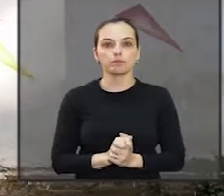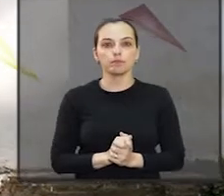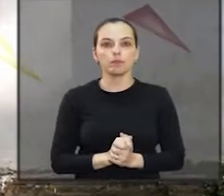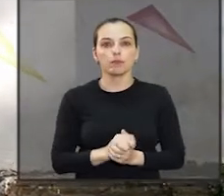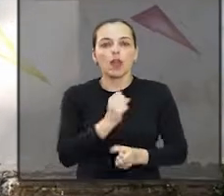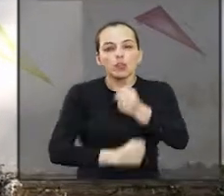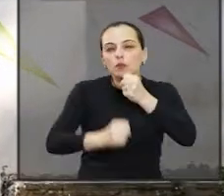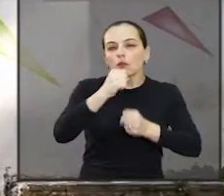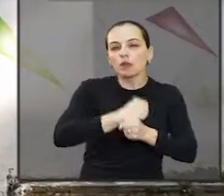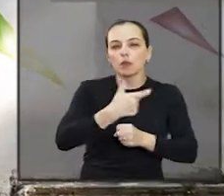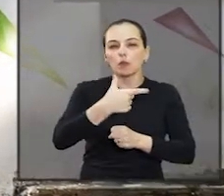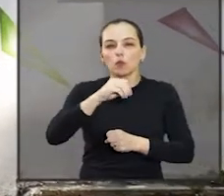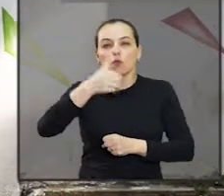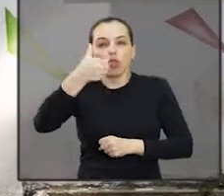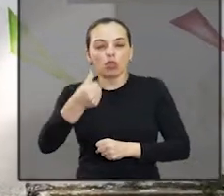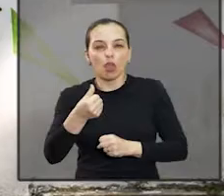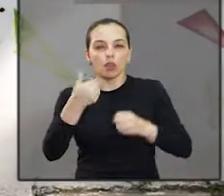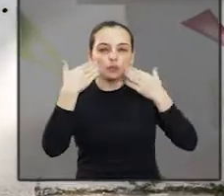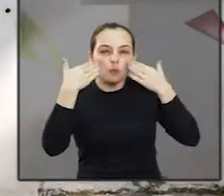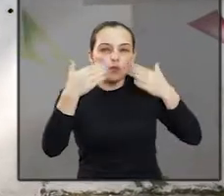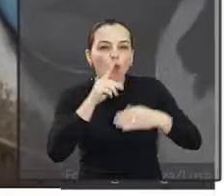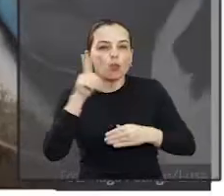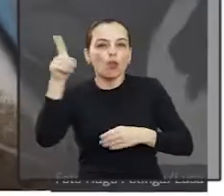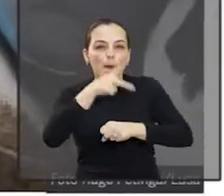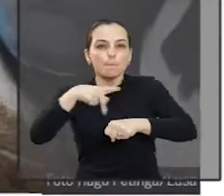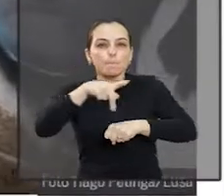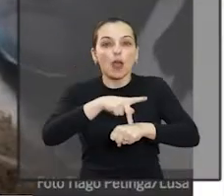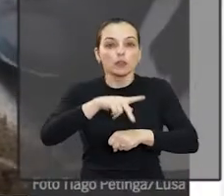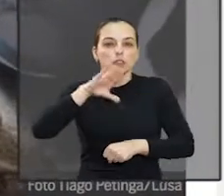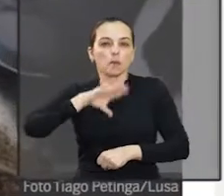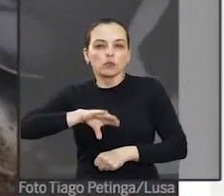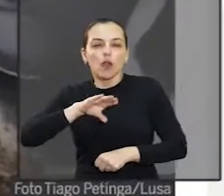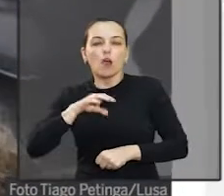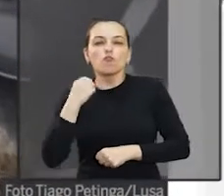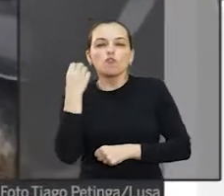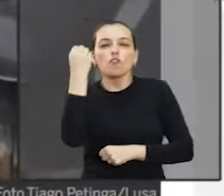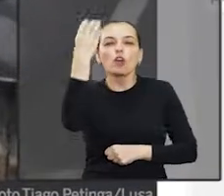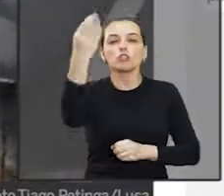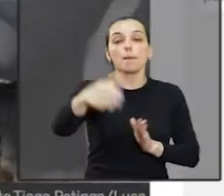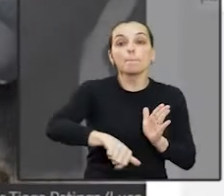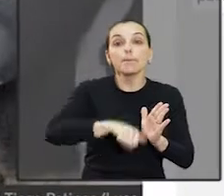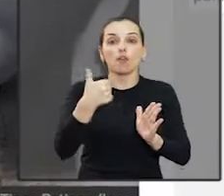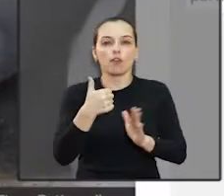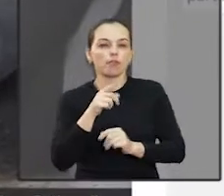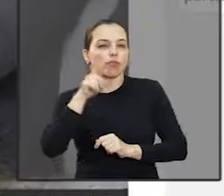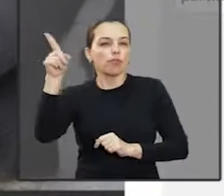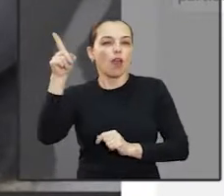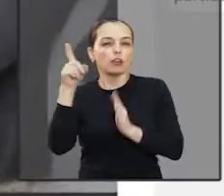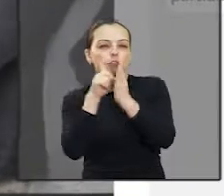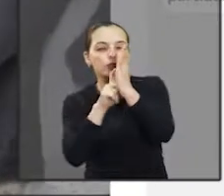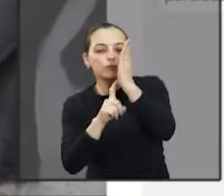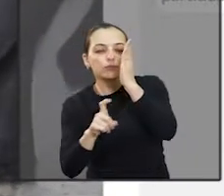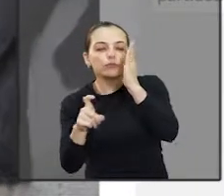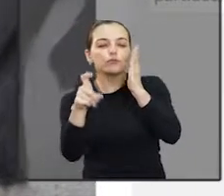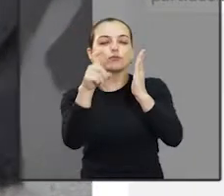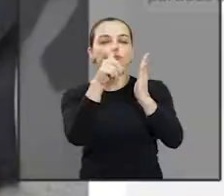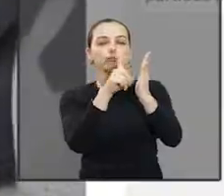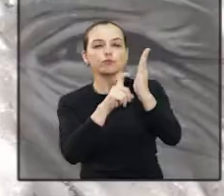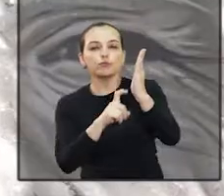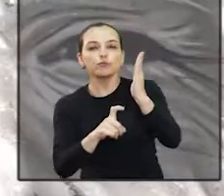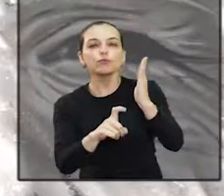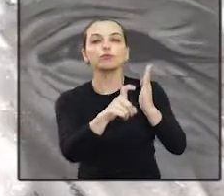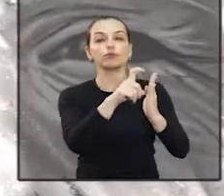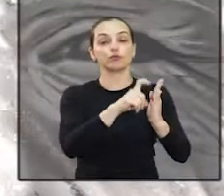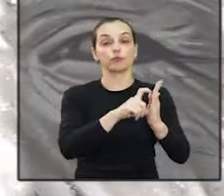Portugal em 2016, participar de uma exposição e pintar um mural lá, uma exposição coletiva. E